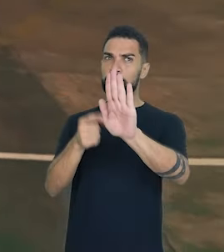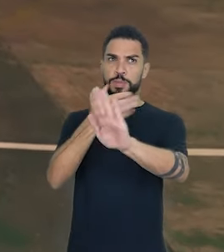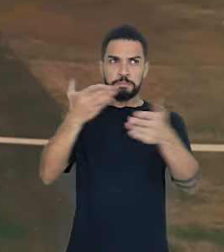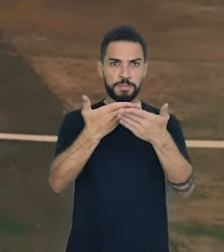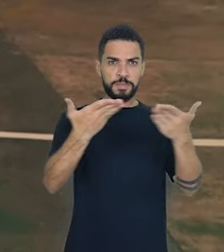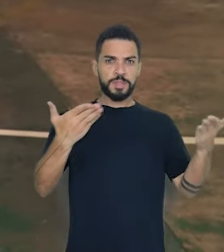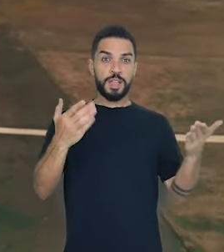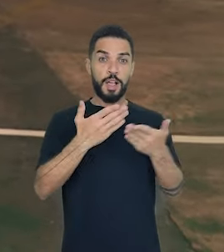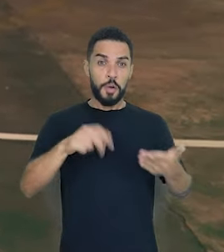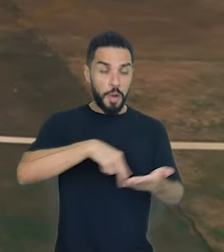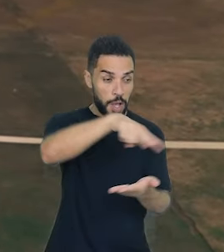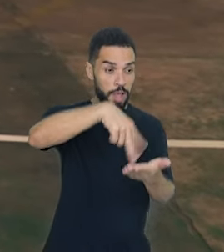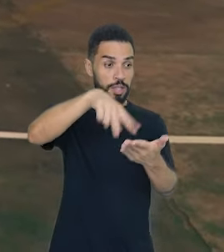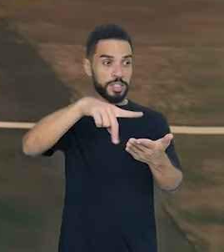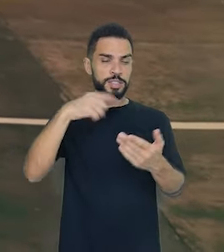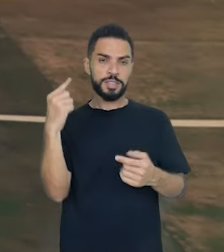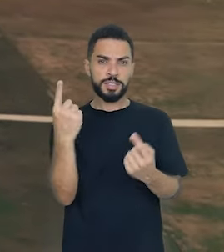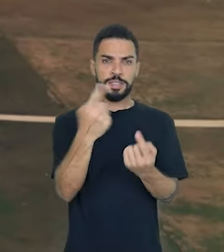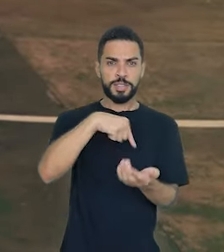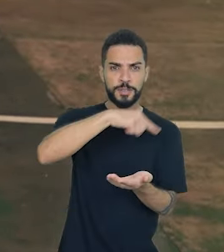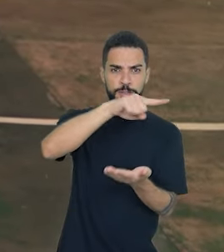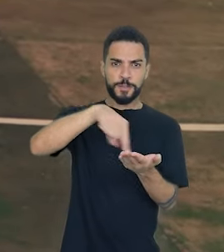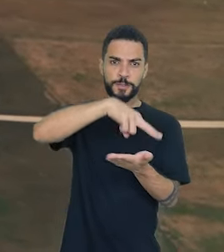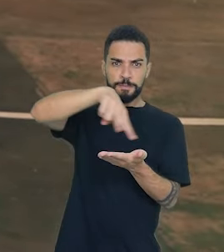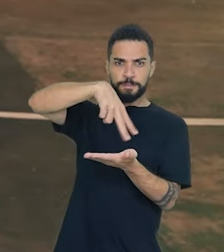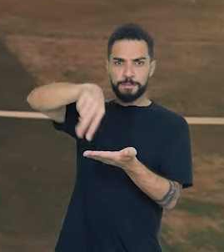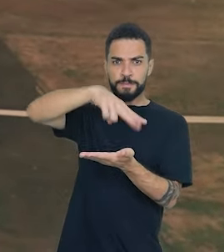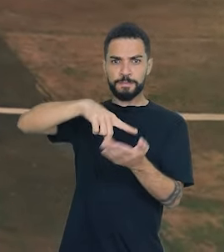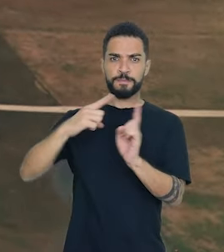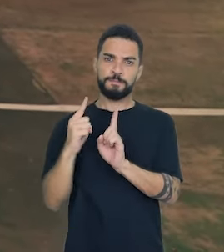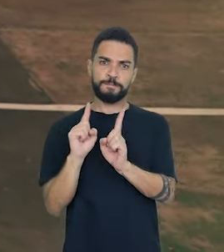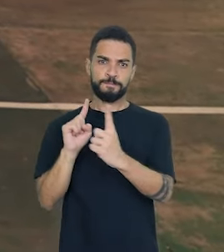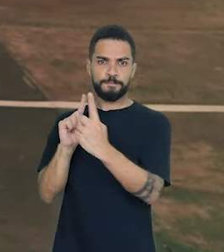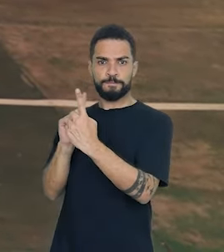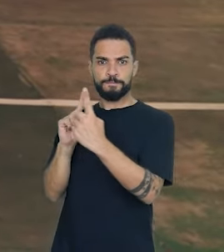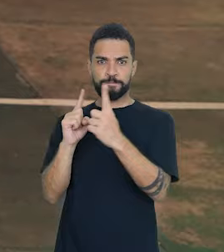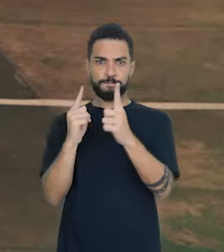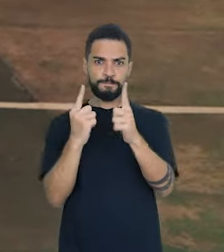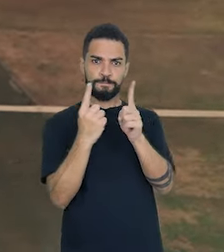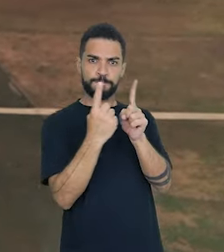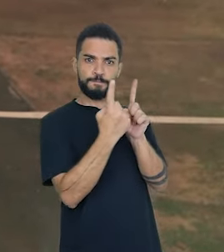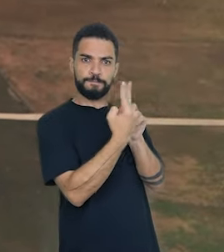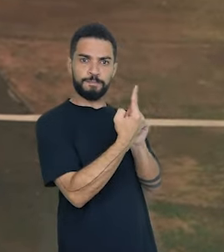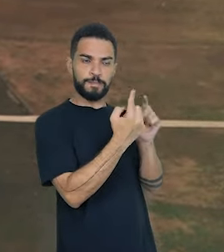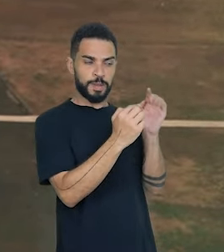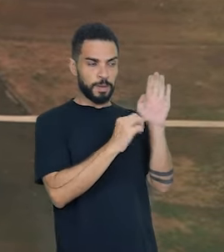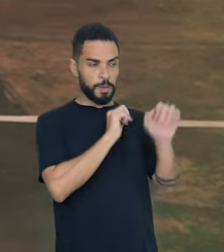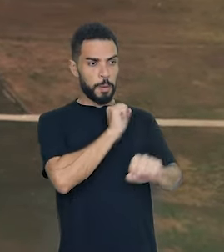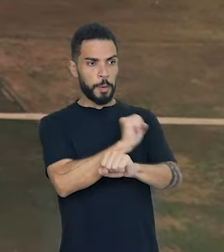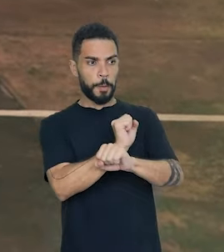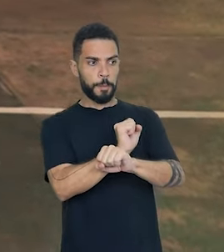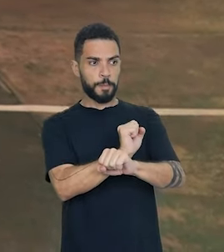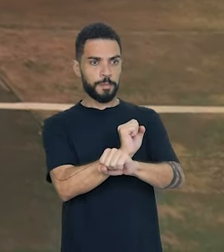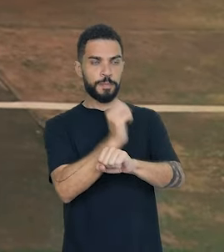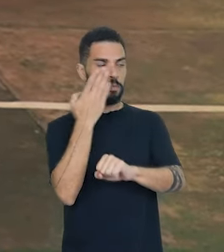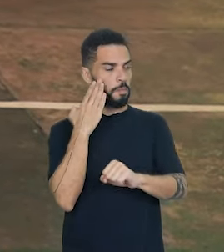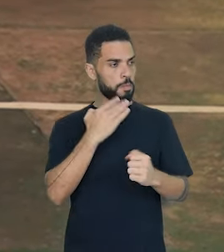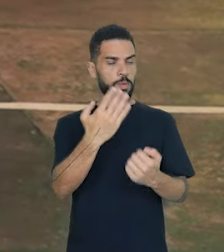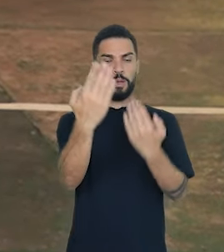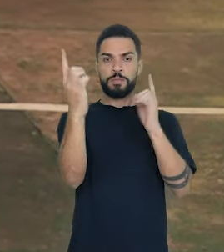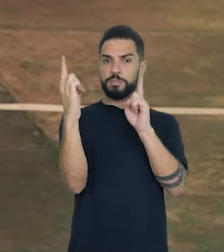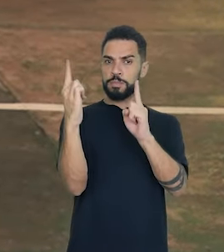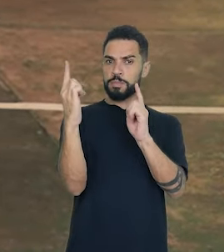o movimento agora. Só dá um giro, dois giros e para. Vou parar aqui, ó. De frente para mim.